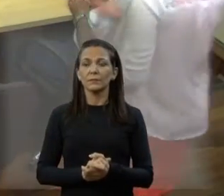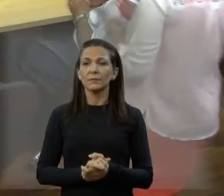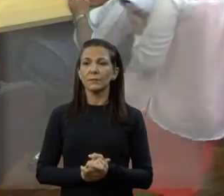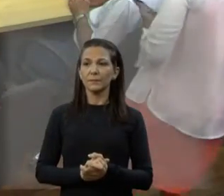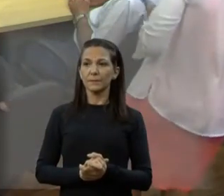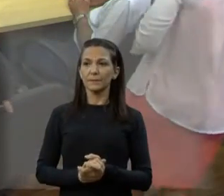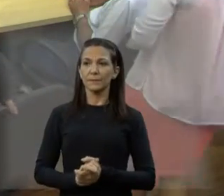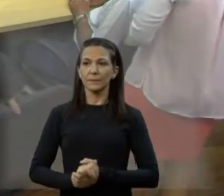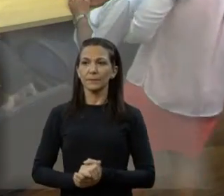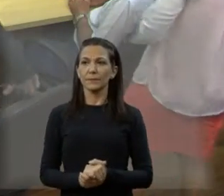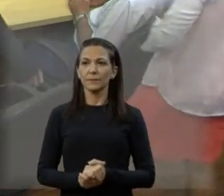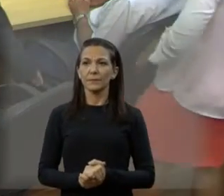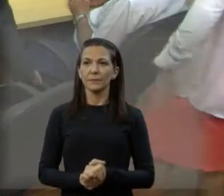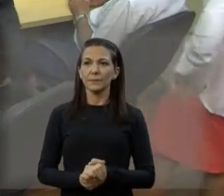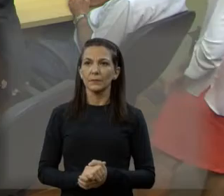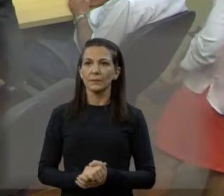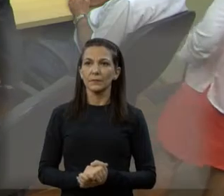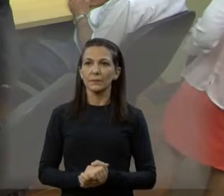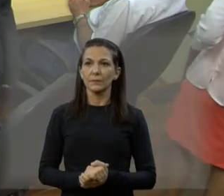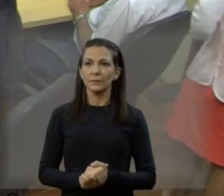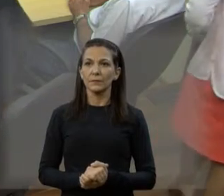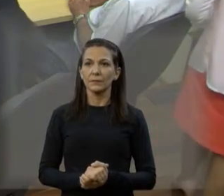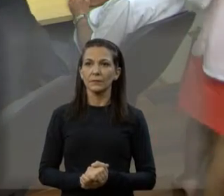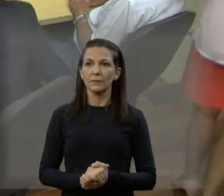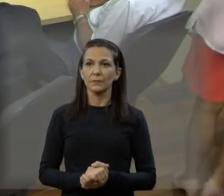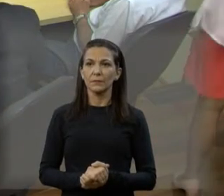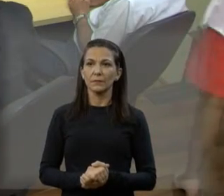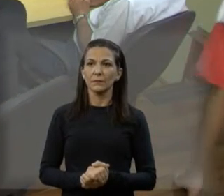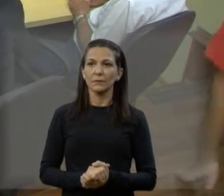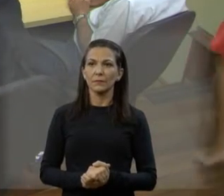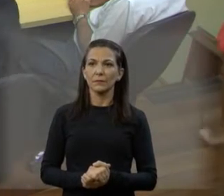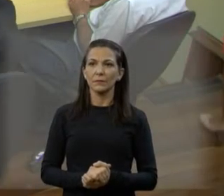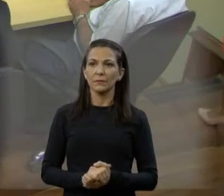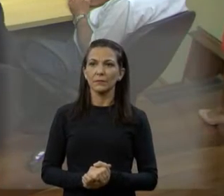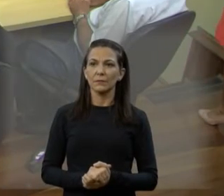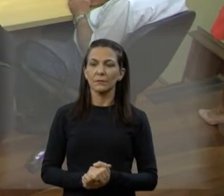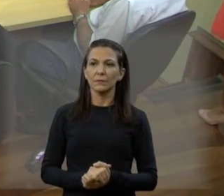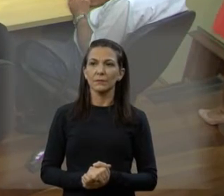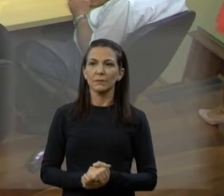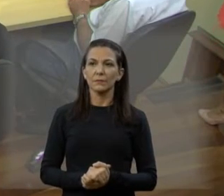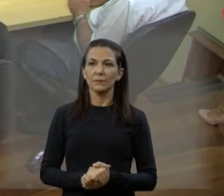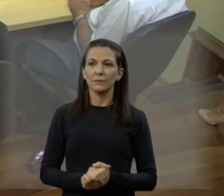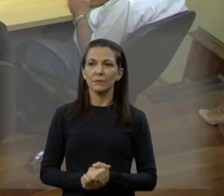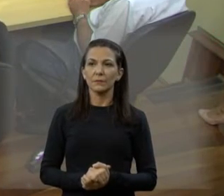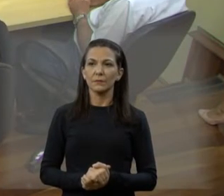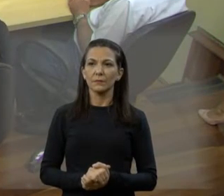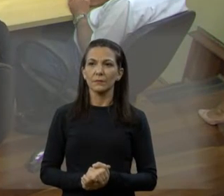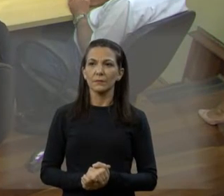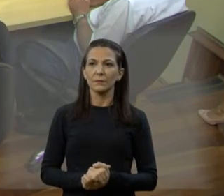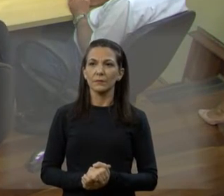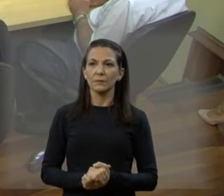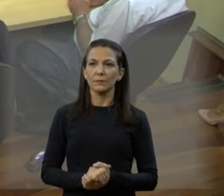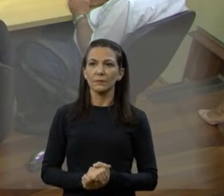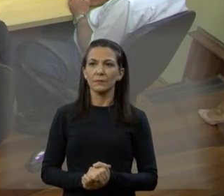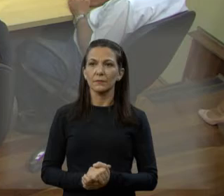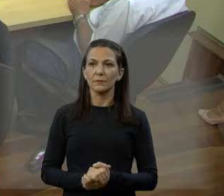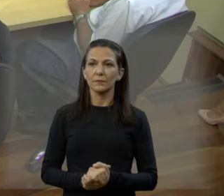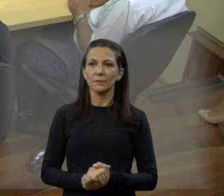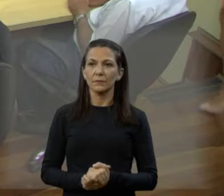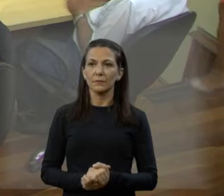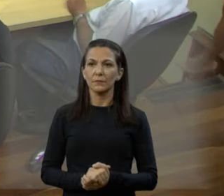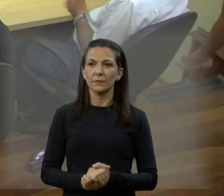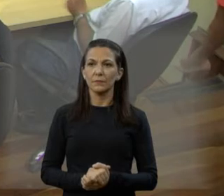E aí E aí o presidente é